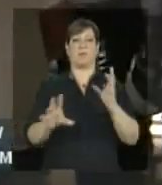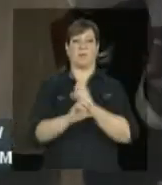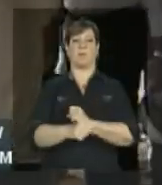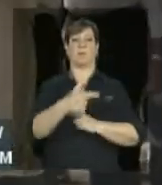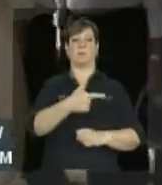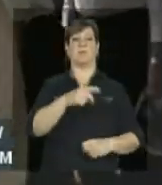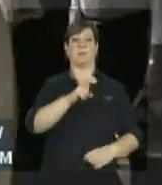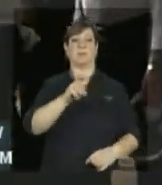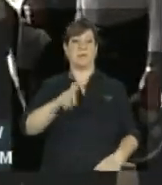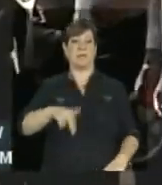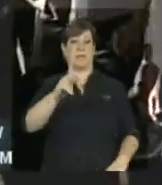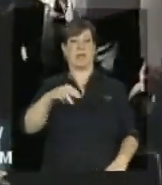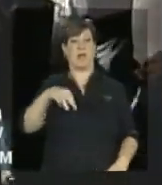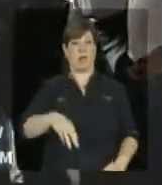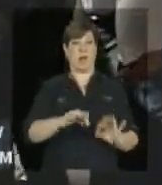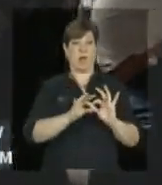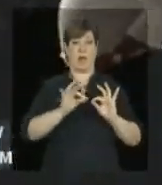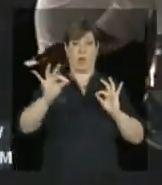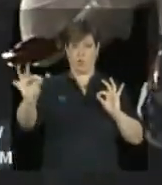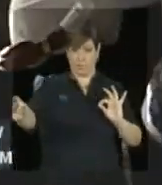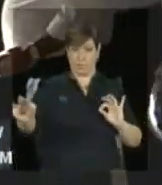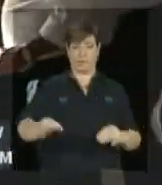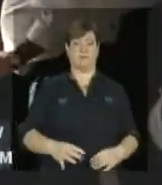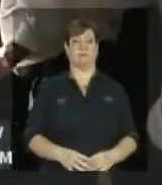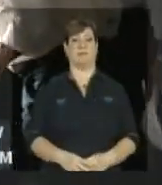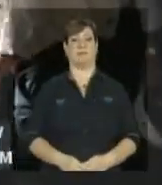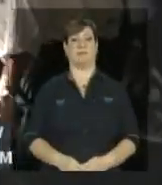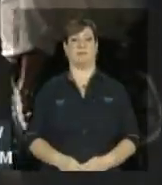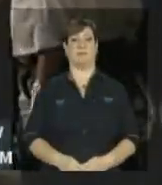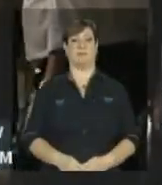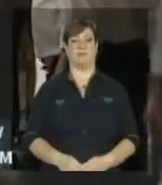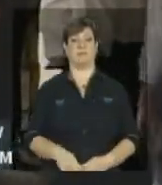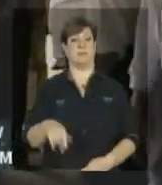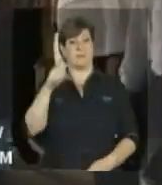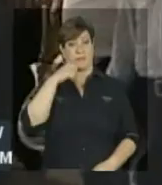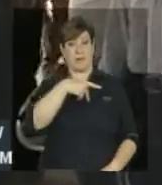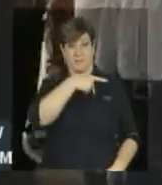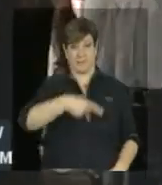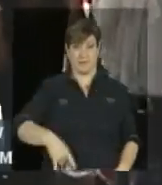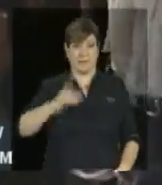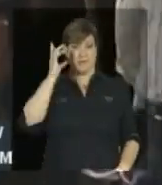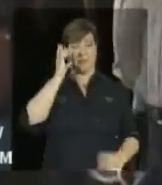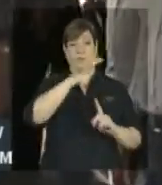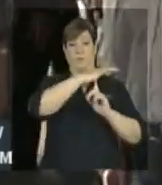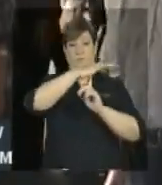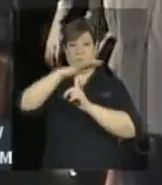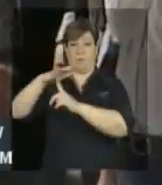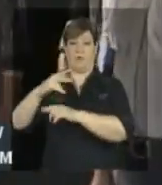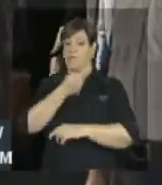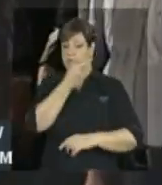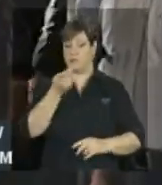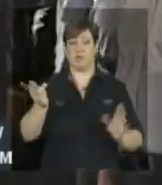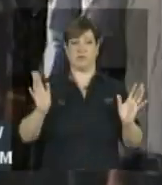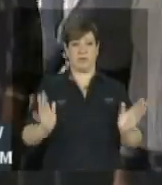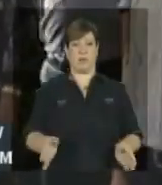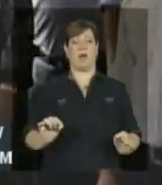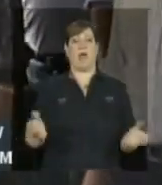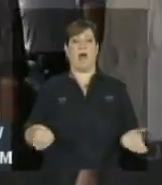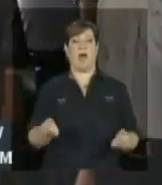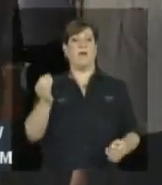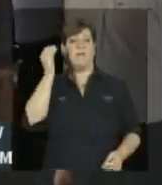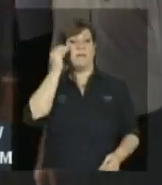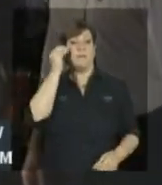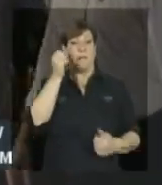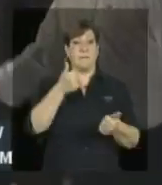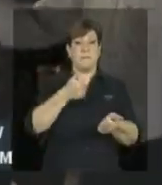255 quilômetros de extensão. A presidenta fez o sobrevoo e agora ela vai inspecionar essa